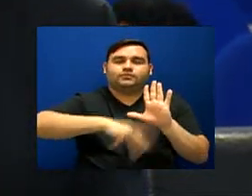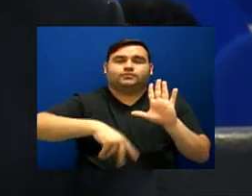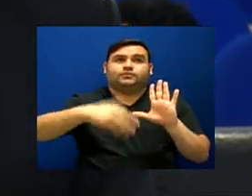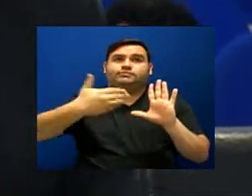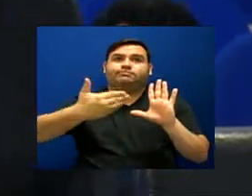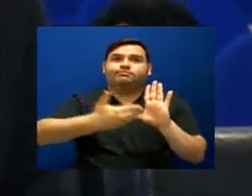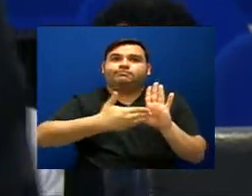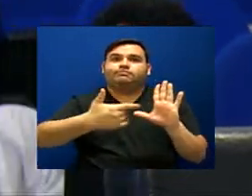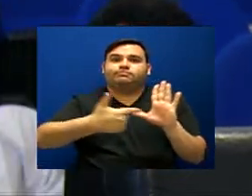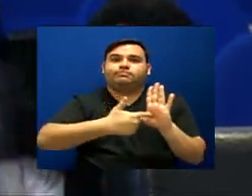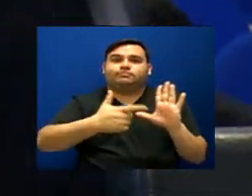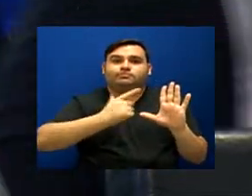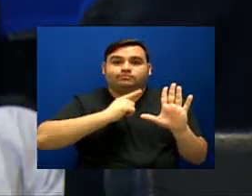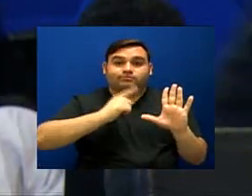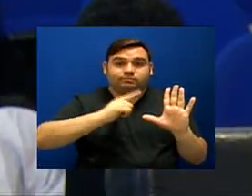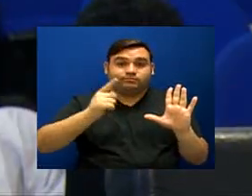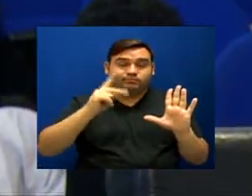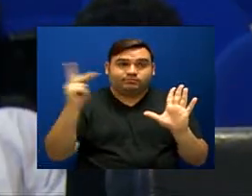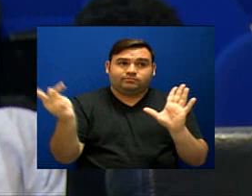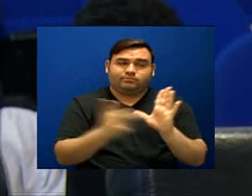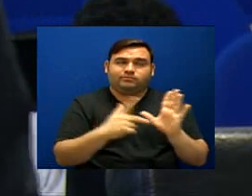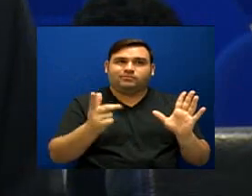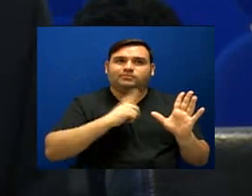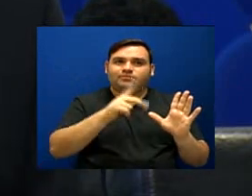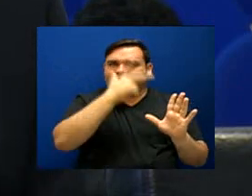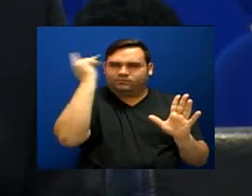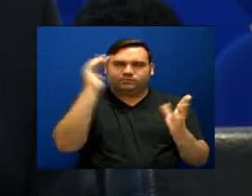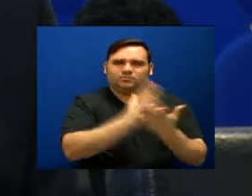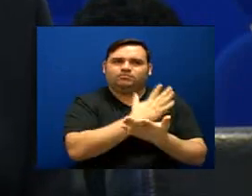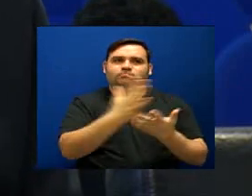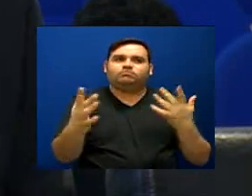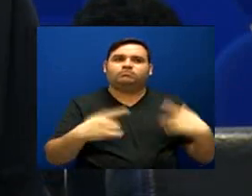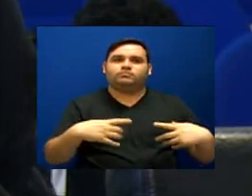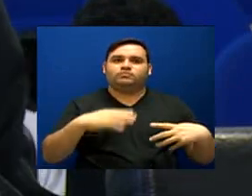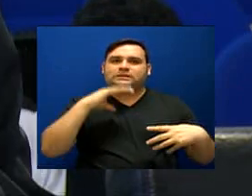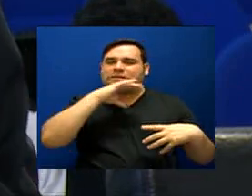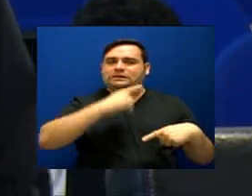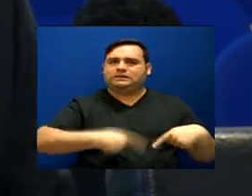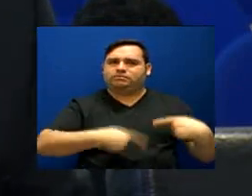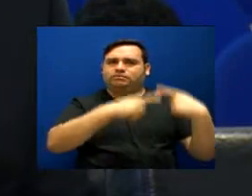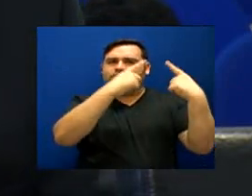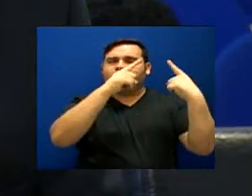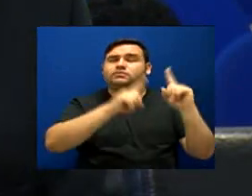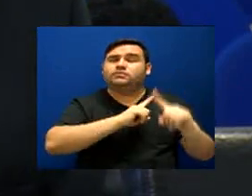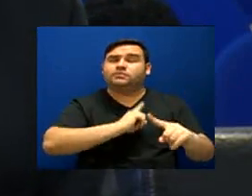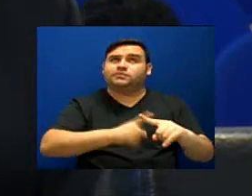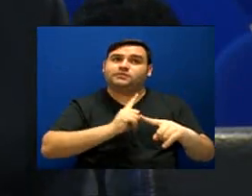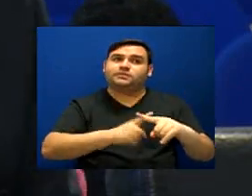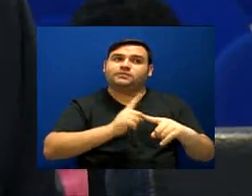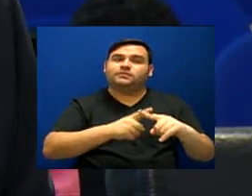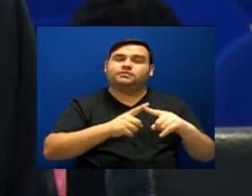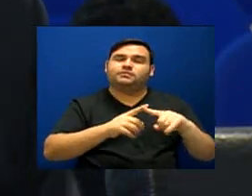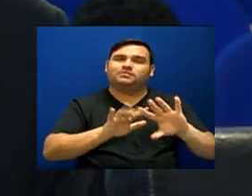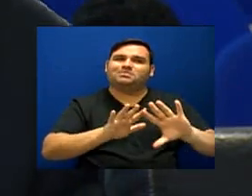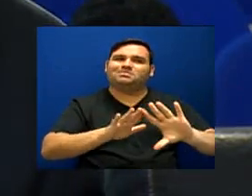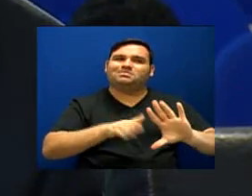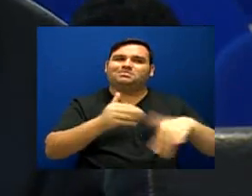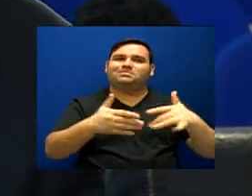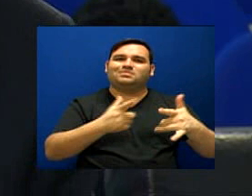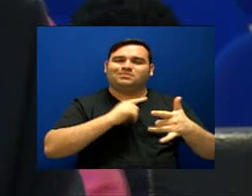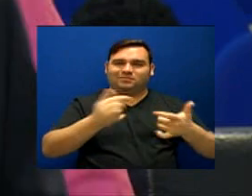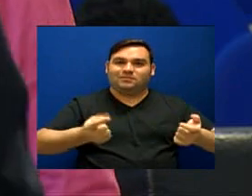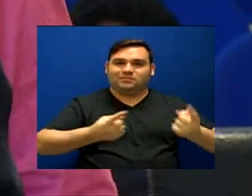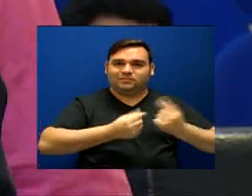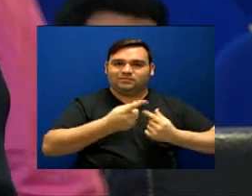que realmente, de certa forma, tem gerado uma polêmica muito grande, porque acaba